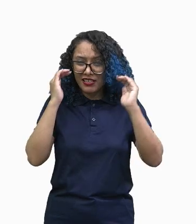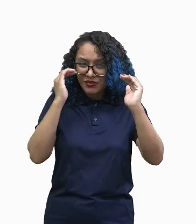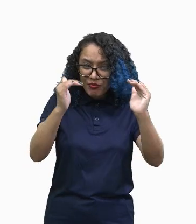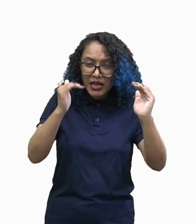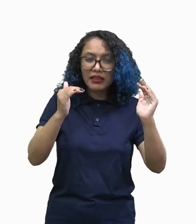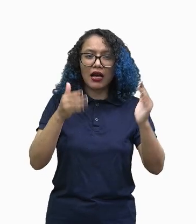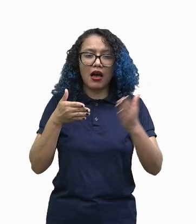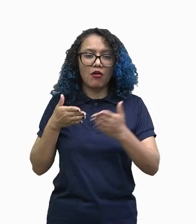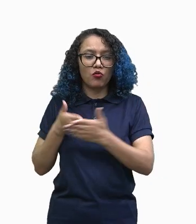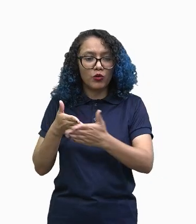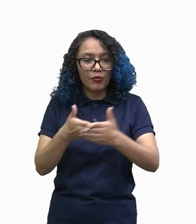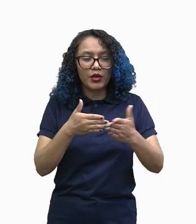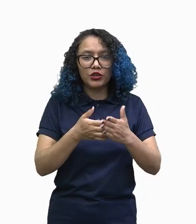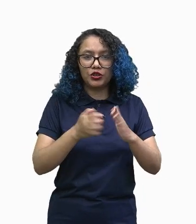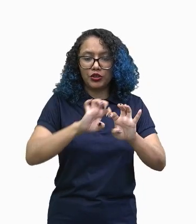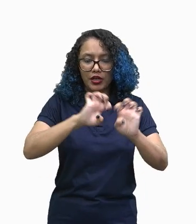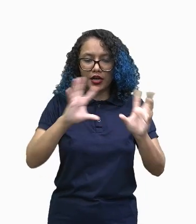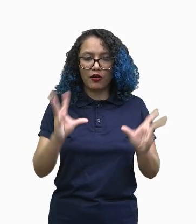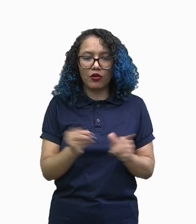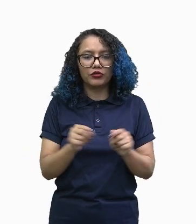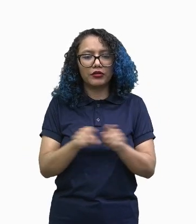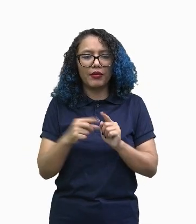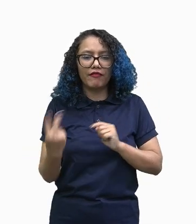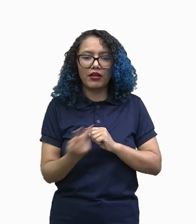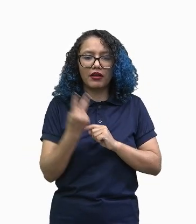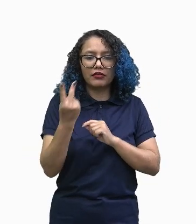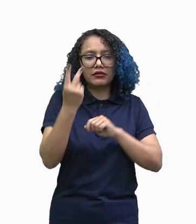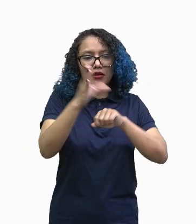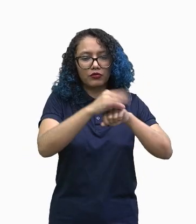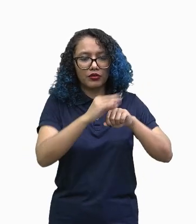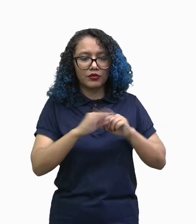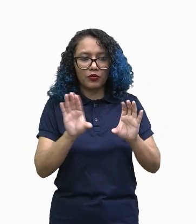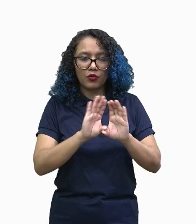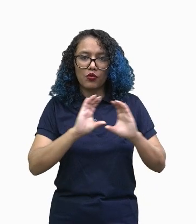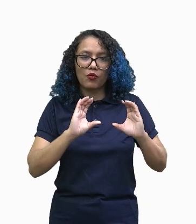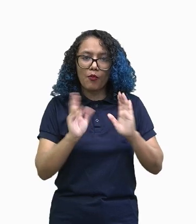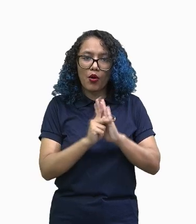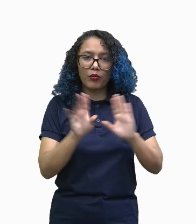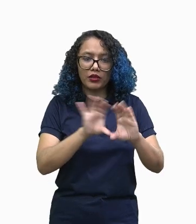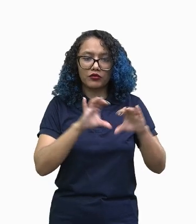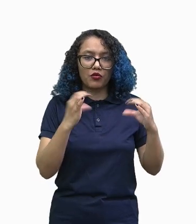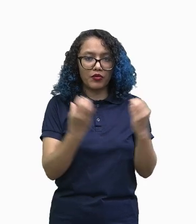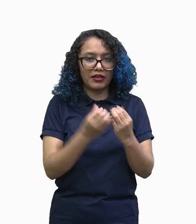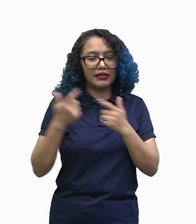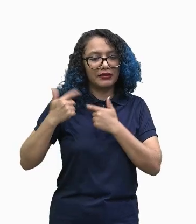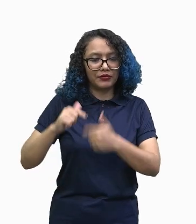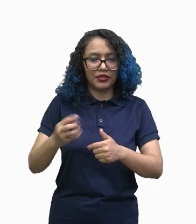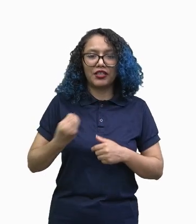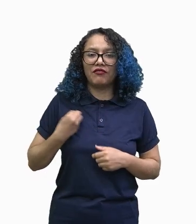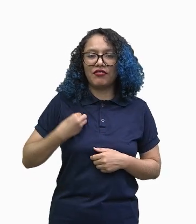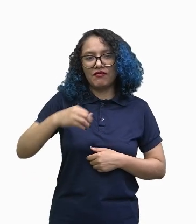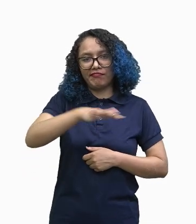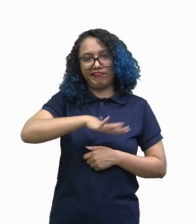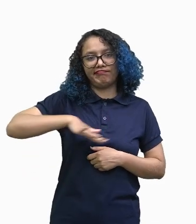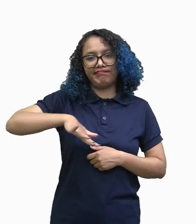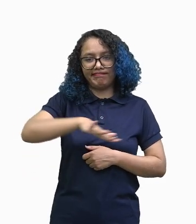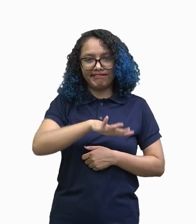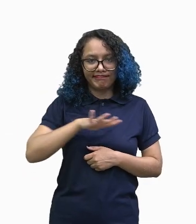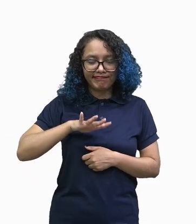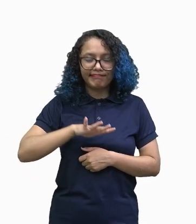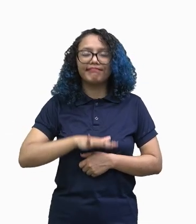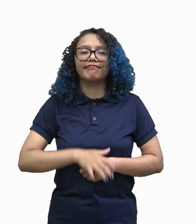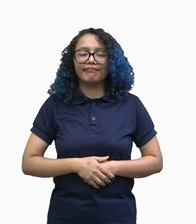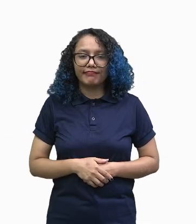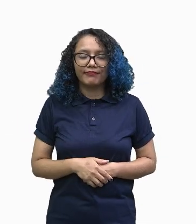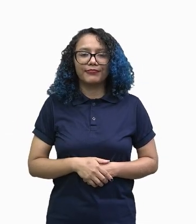ambientes, né? E valorizem os saberes das comunidades tradicionais que vivem ali nessa região.